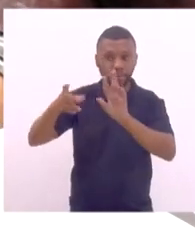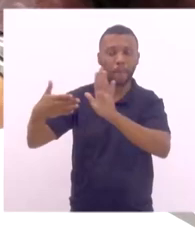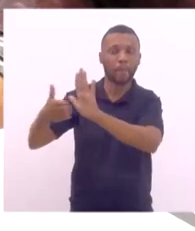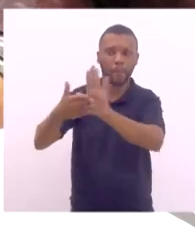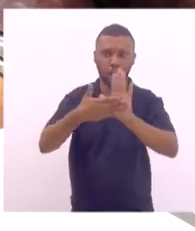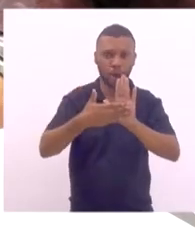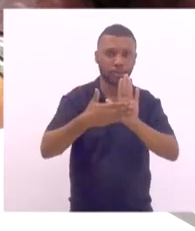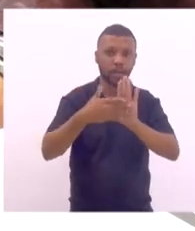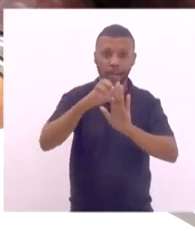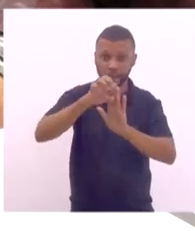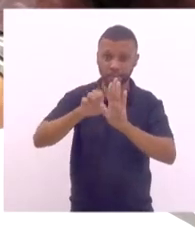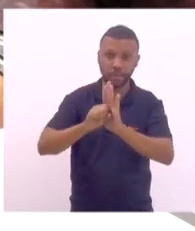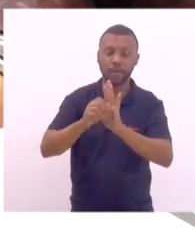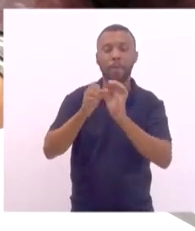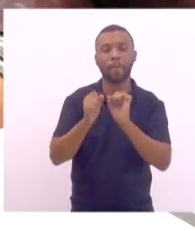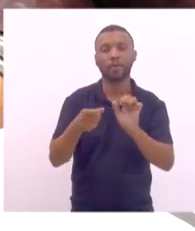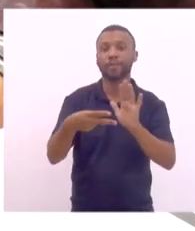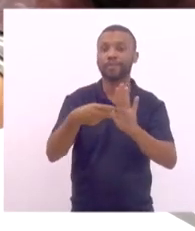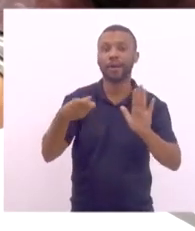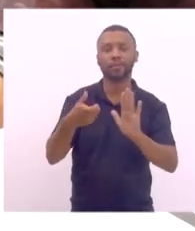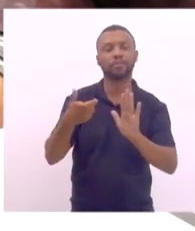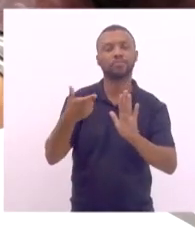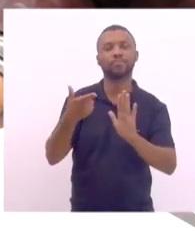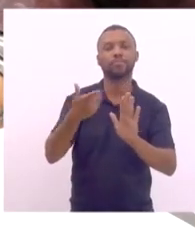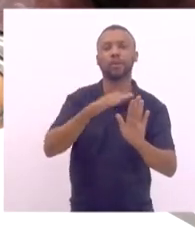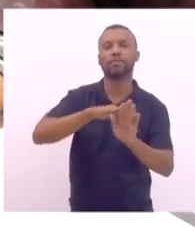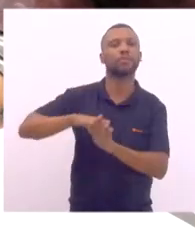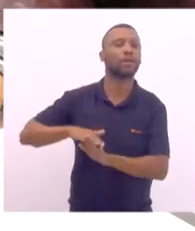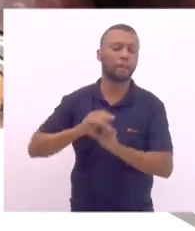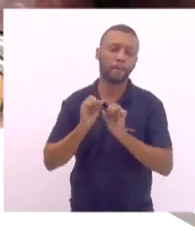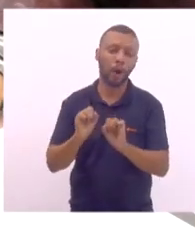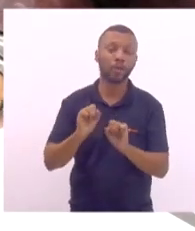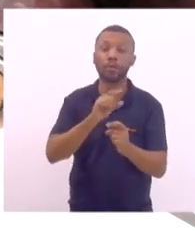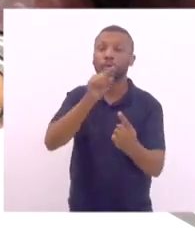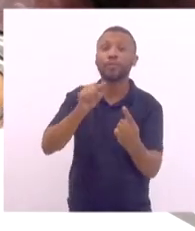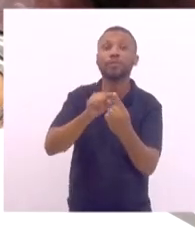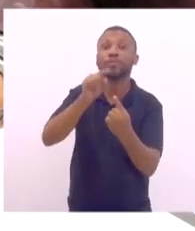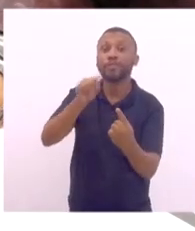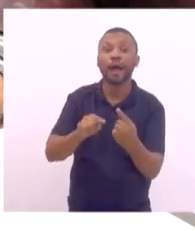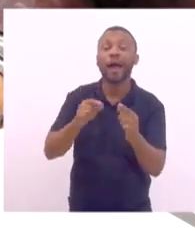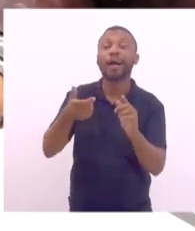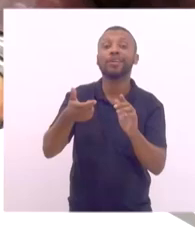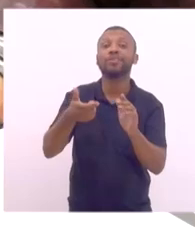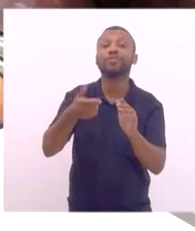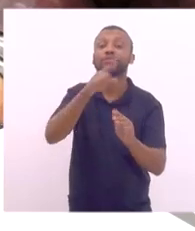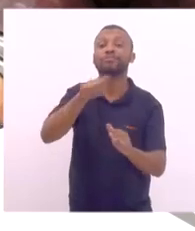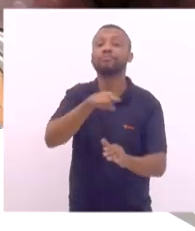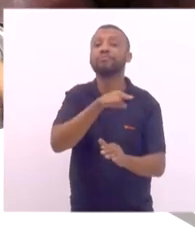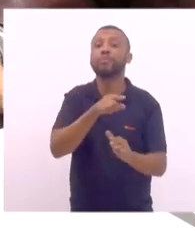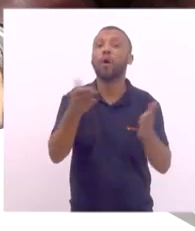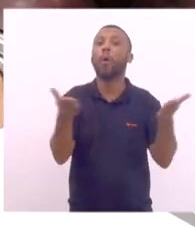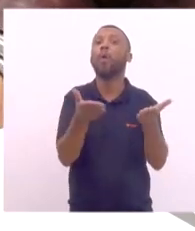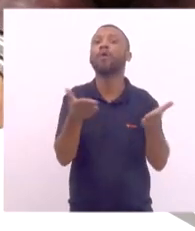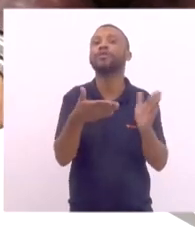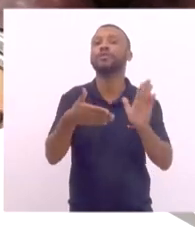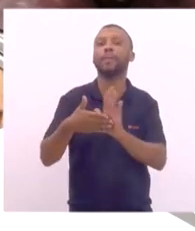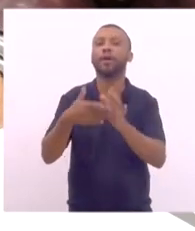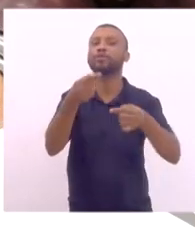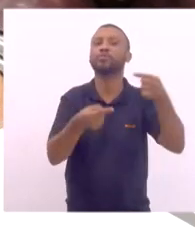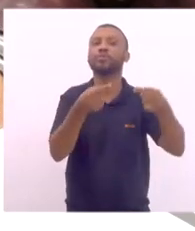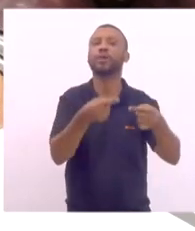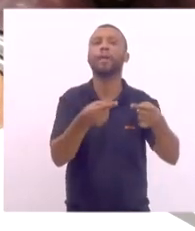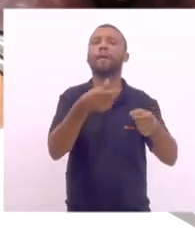podia sair da derrubada do veto. Não, a ideia é tirar de pauta. Não, tira de pauta hoje.